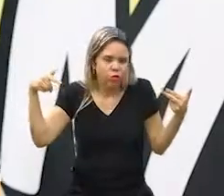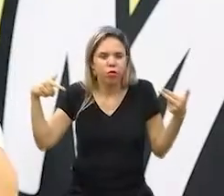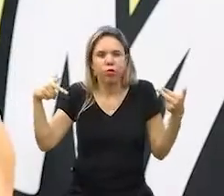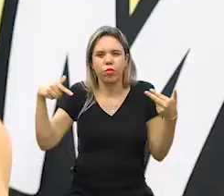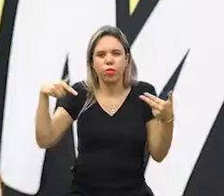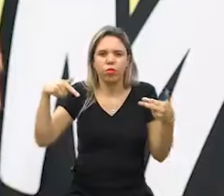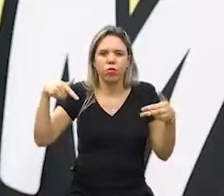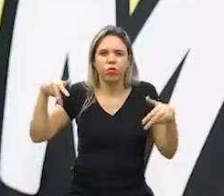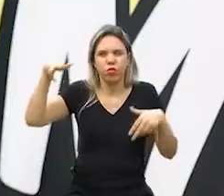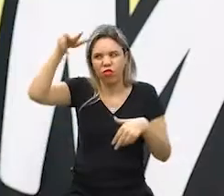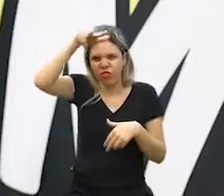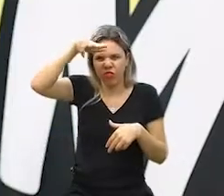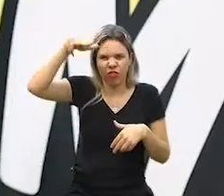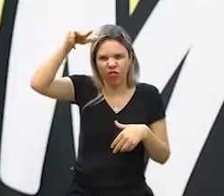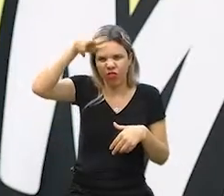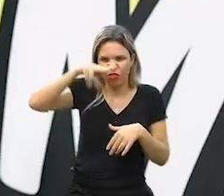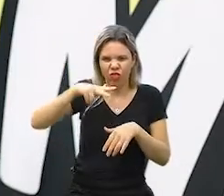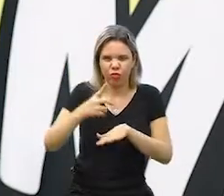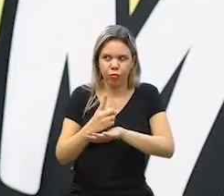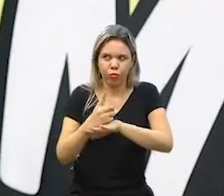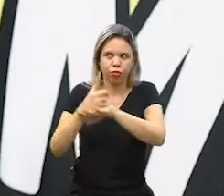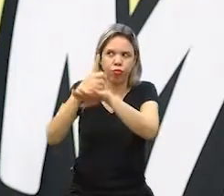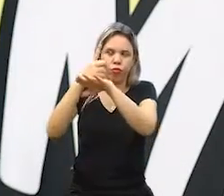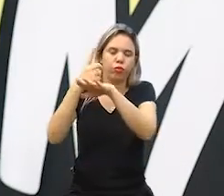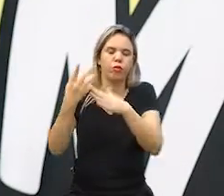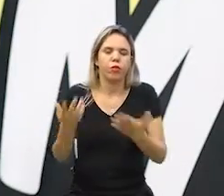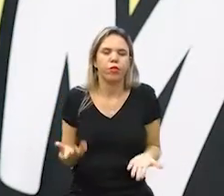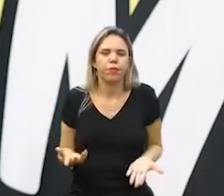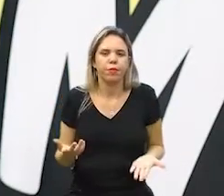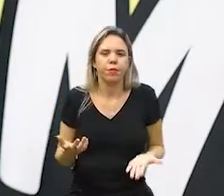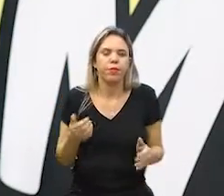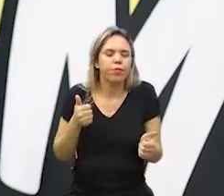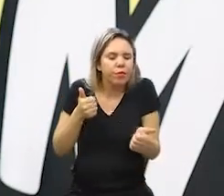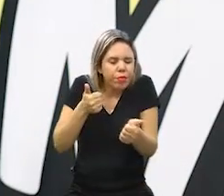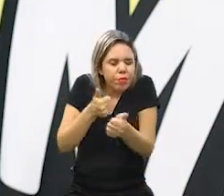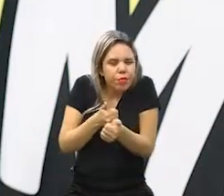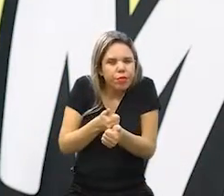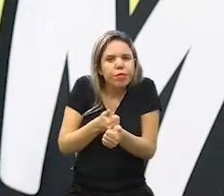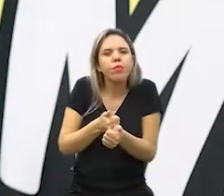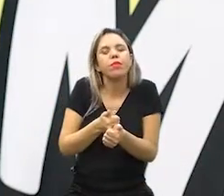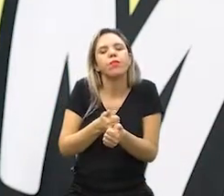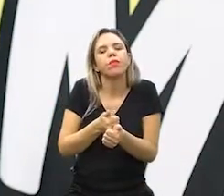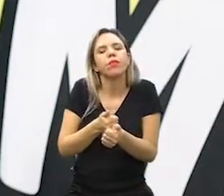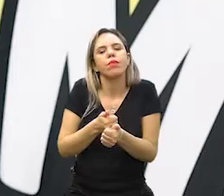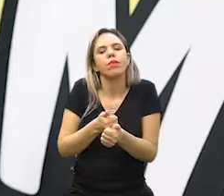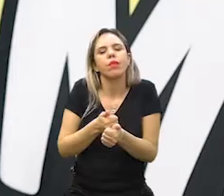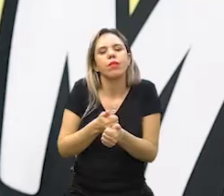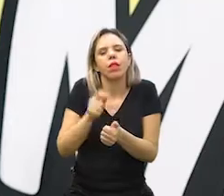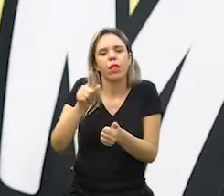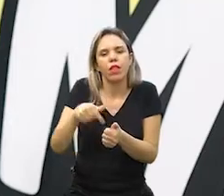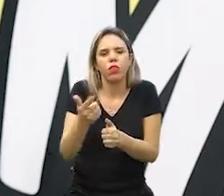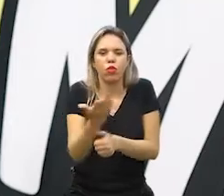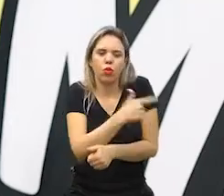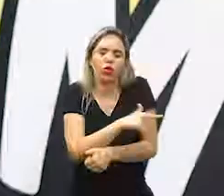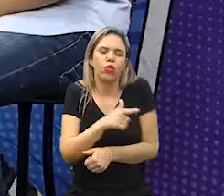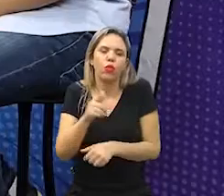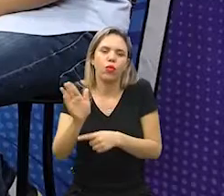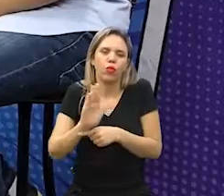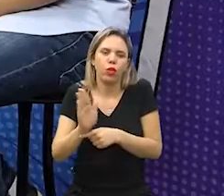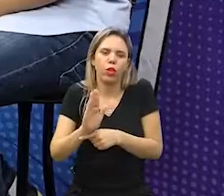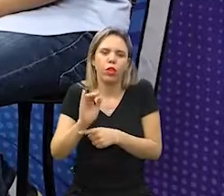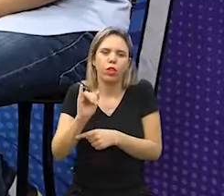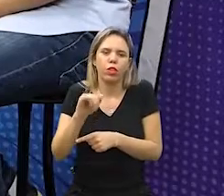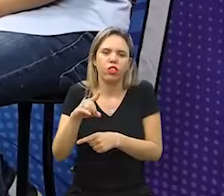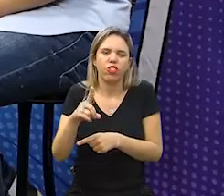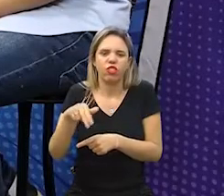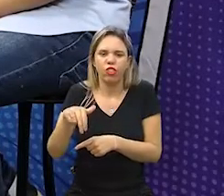alien, extraterrestre. Então, dá pra gente se aproximar um pouquinho do Indiana Jones? Olha,